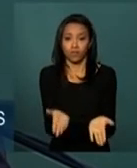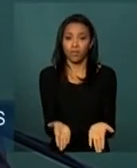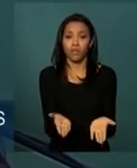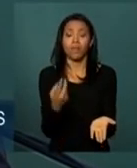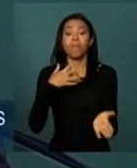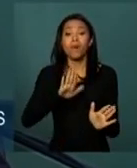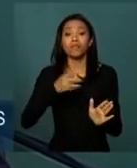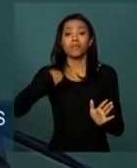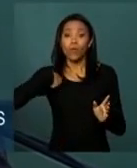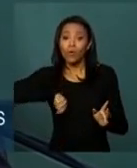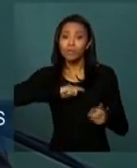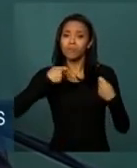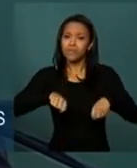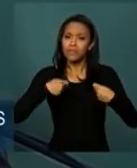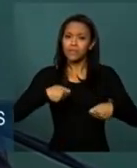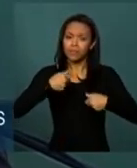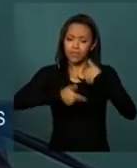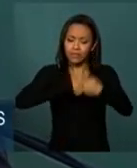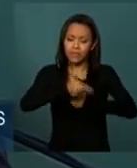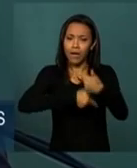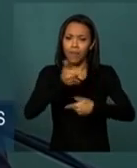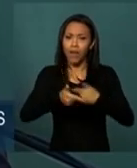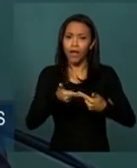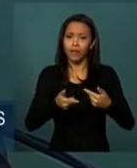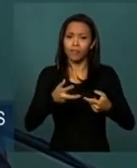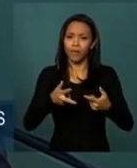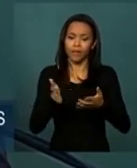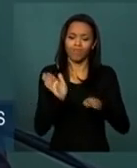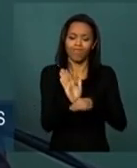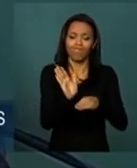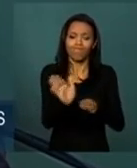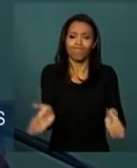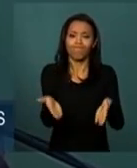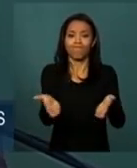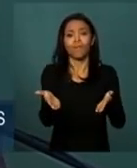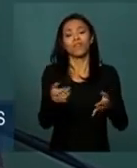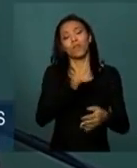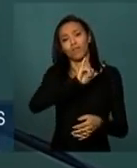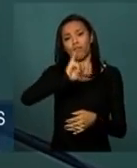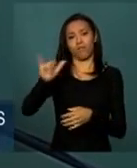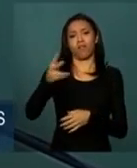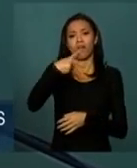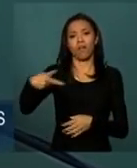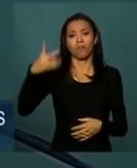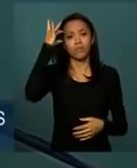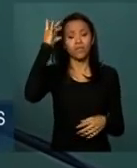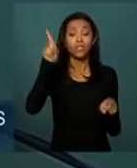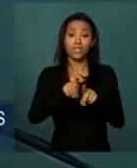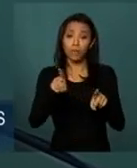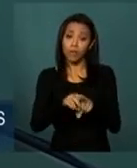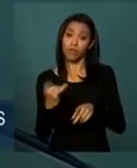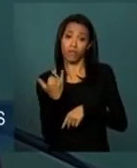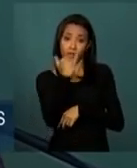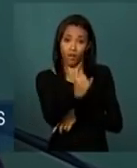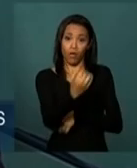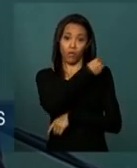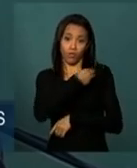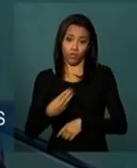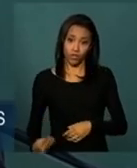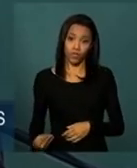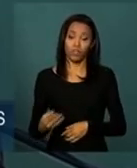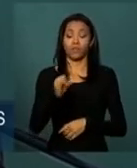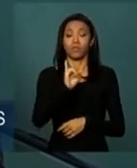ações definitivas. Daí, quero sensibilizar a Presidenta da República e aqui o Ministro da Integração Nacional